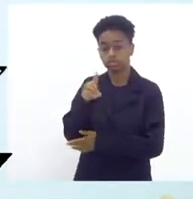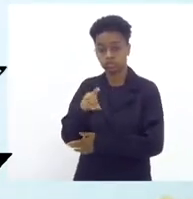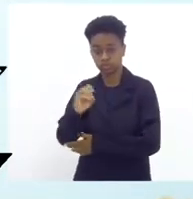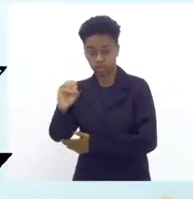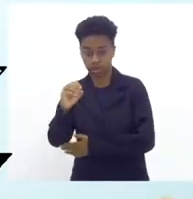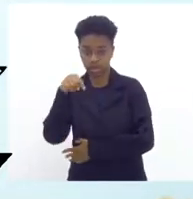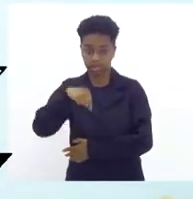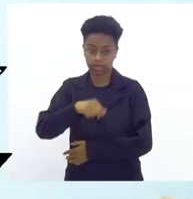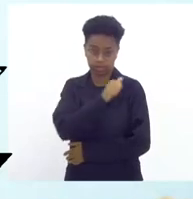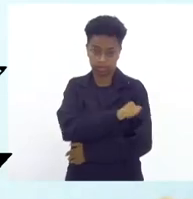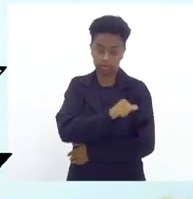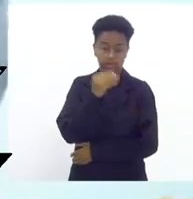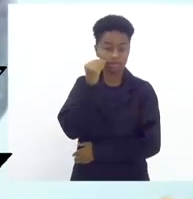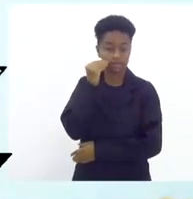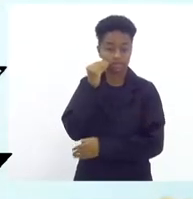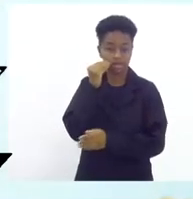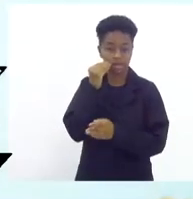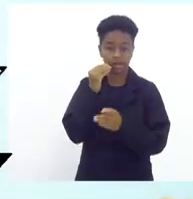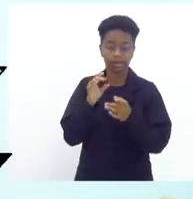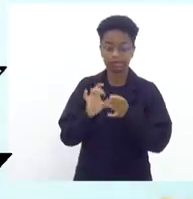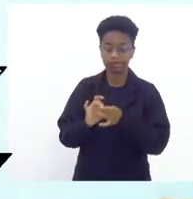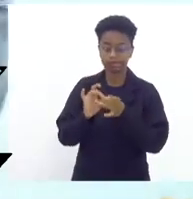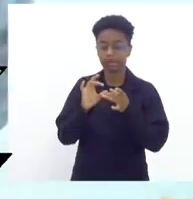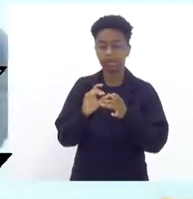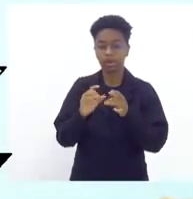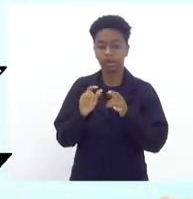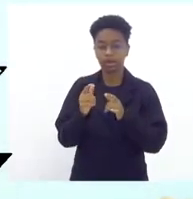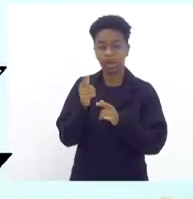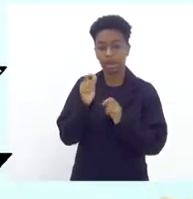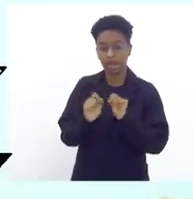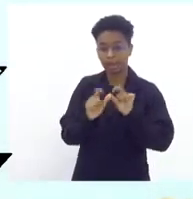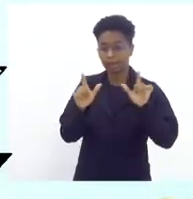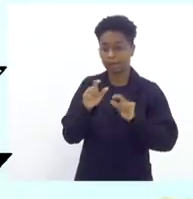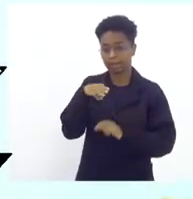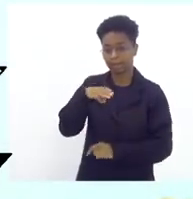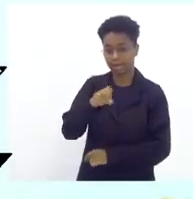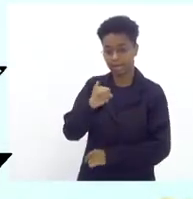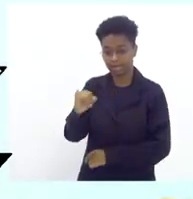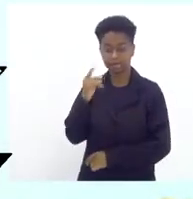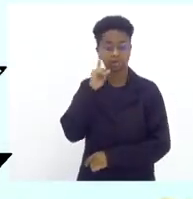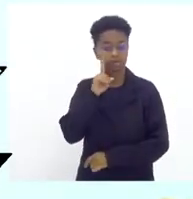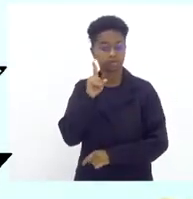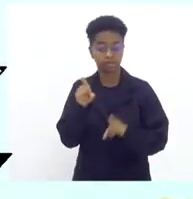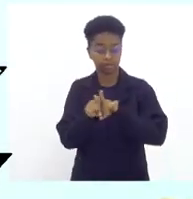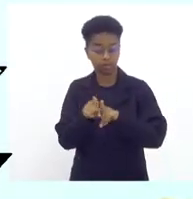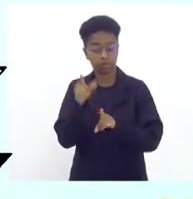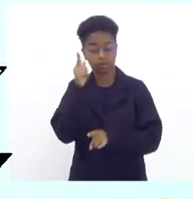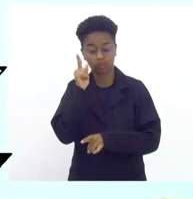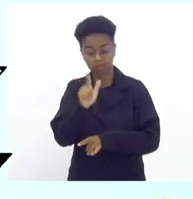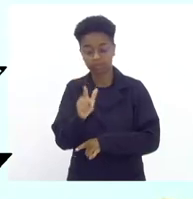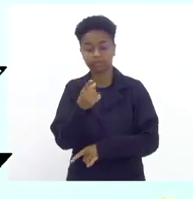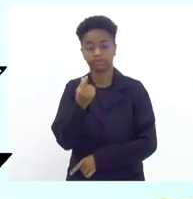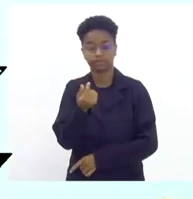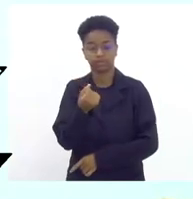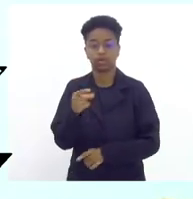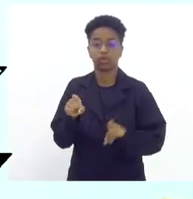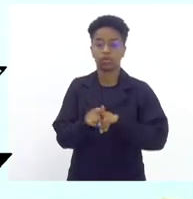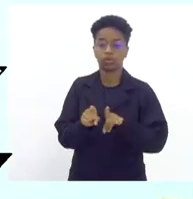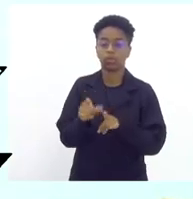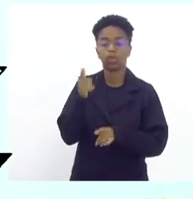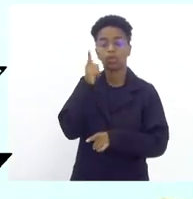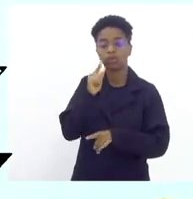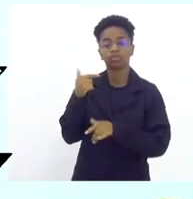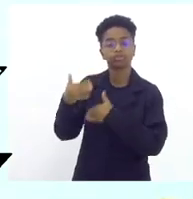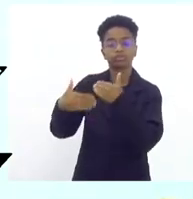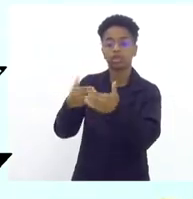todo o que tem a ver com abrir uma mei conseguiu obter uma renda conseguir progredir mas a gente precisa ajuda e a gente precisa dessa ajuda